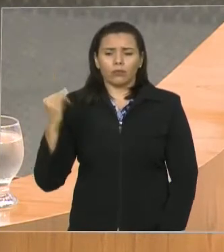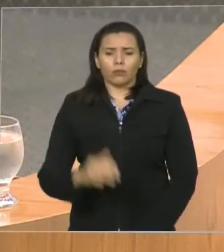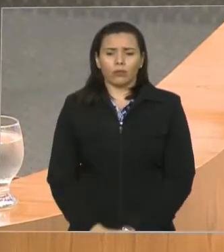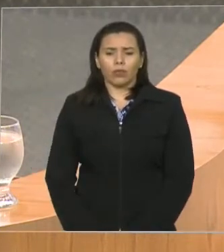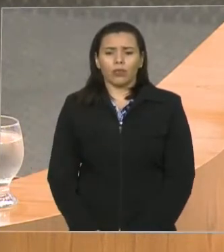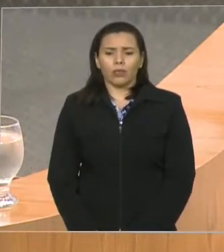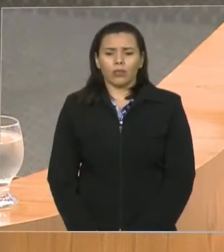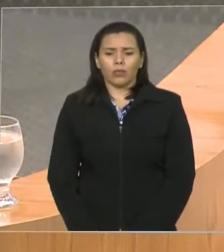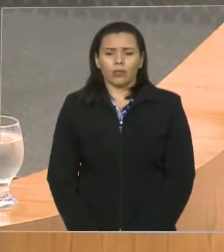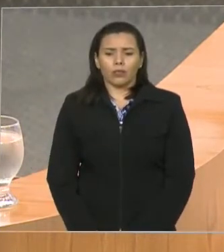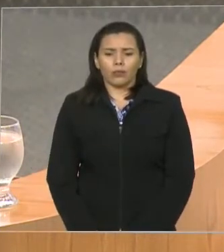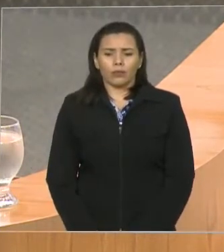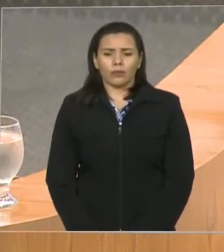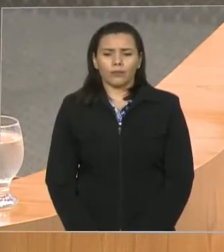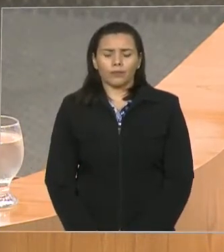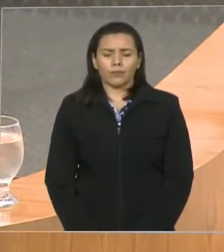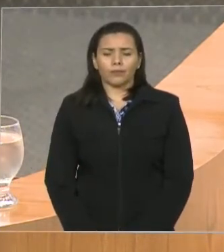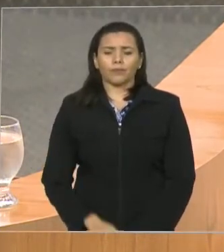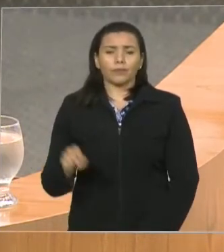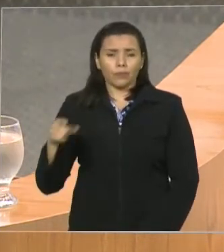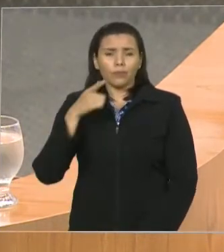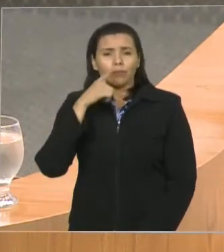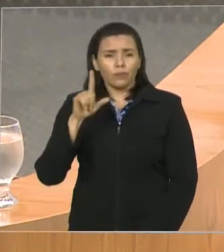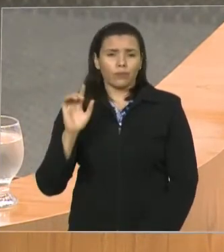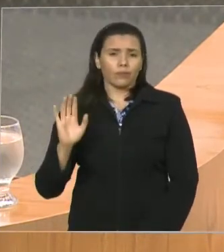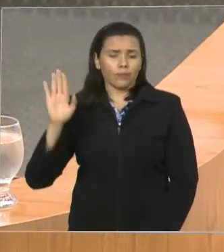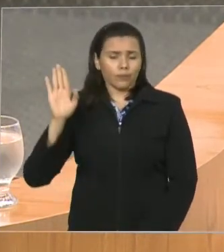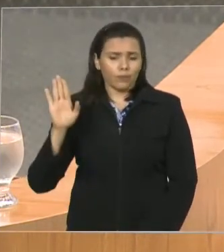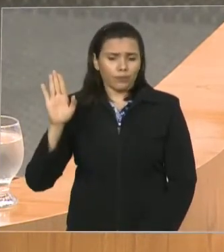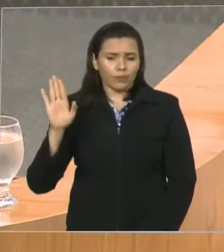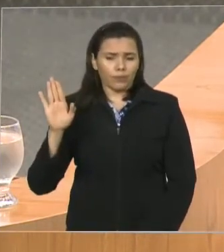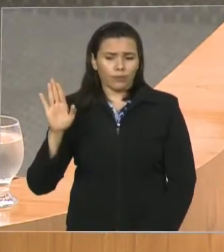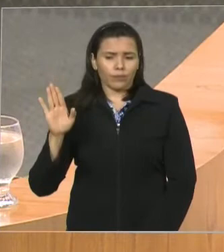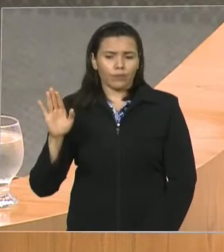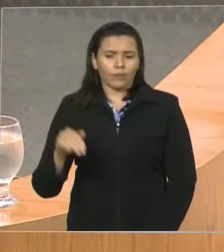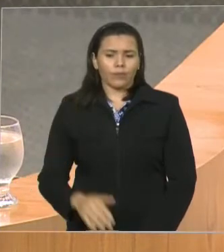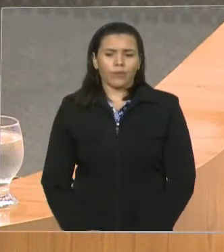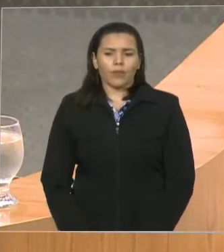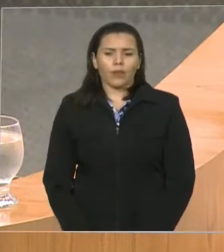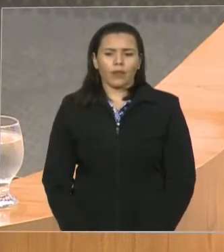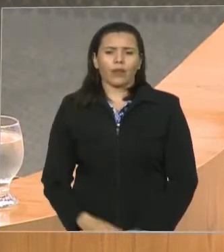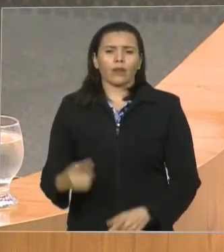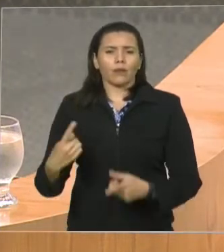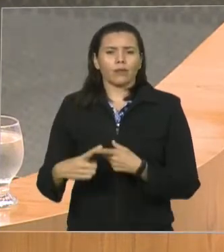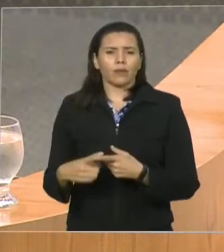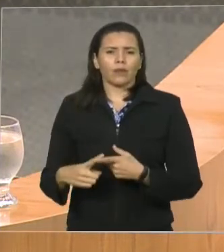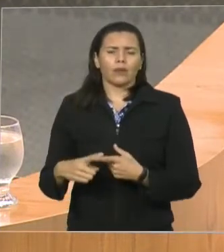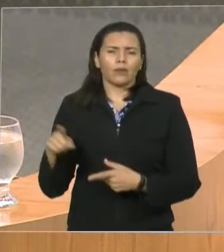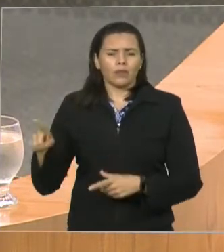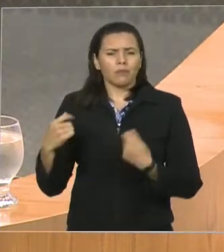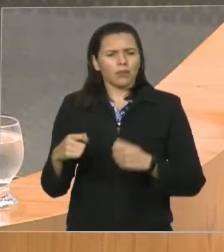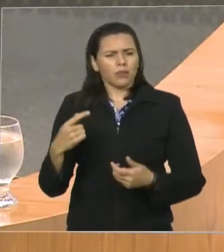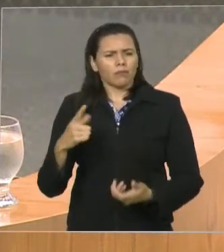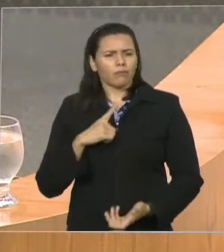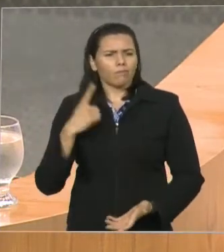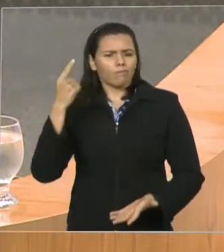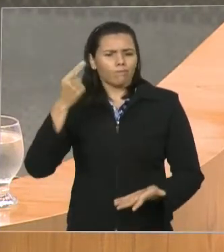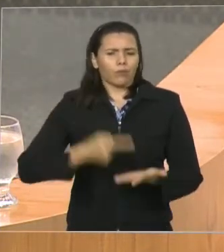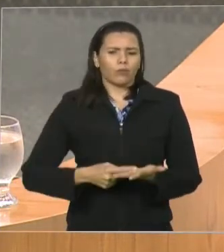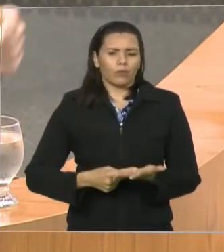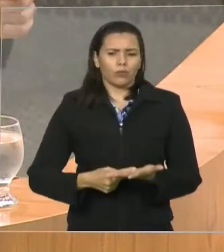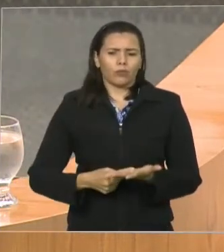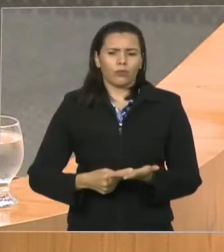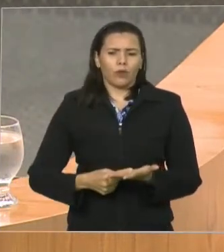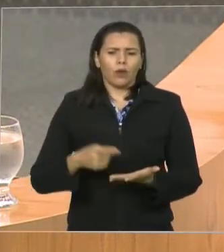Excelência, dedicado a Vossa Excelência, para que Vossa Excelência pudesse corrigir os problemas graves do estado do